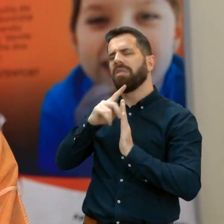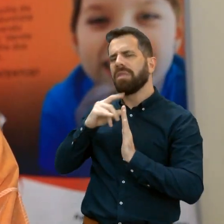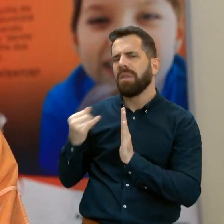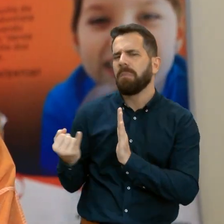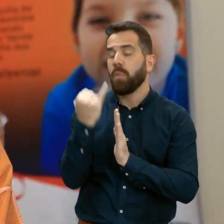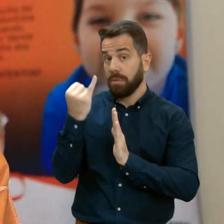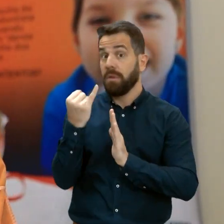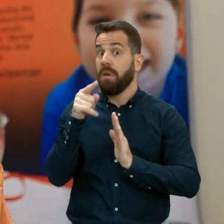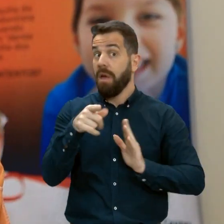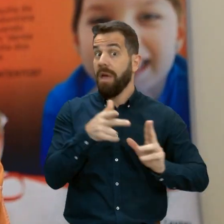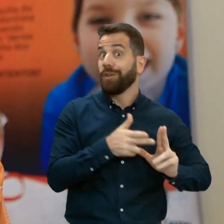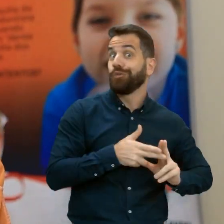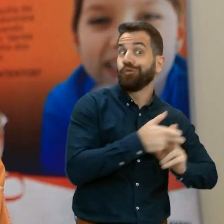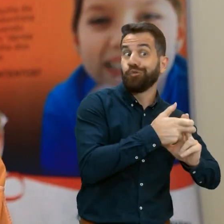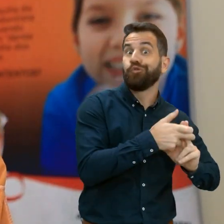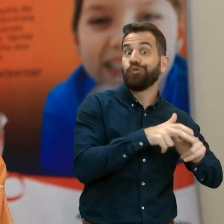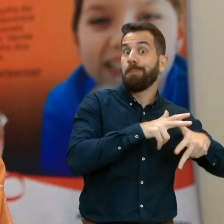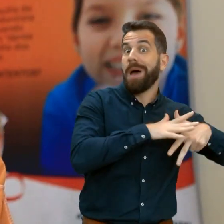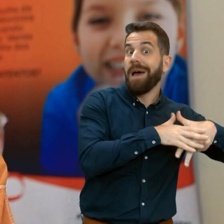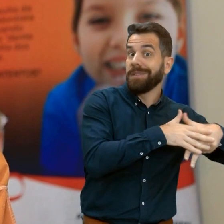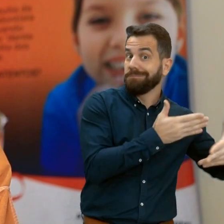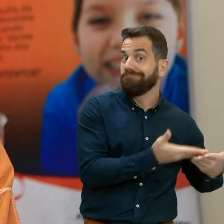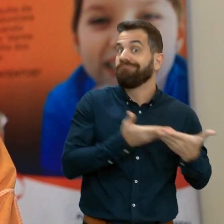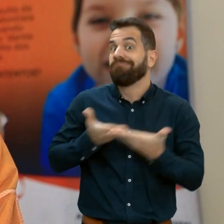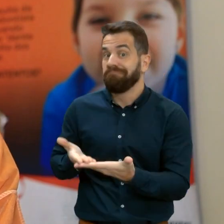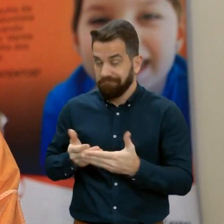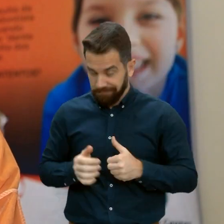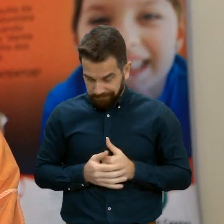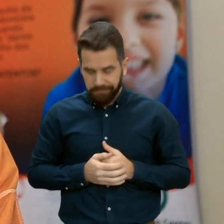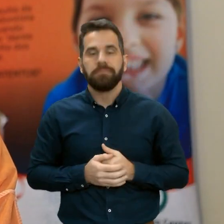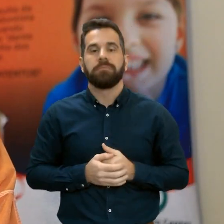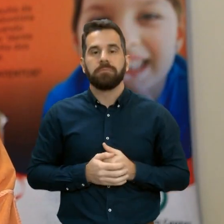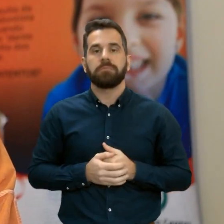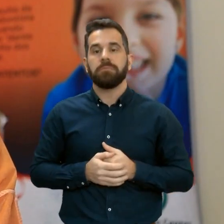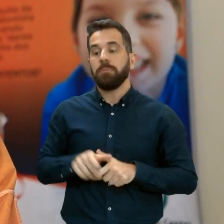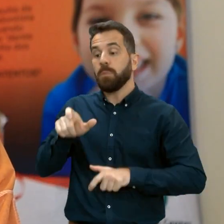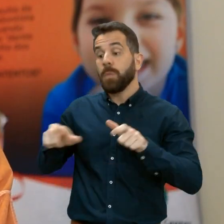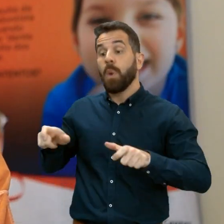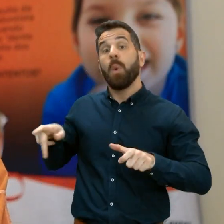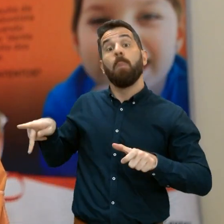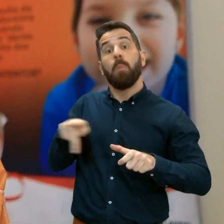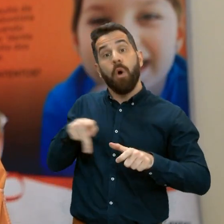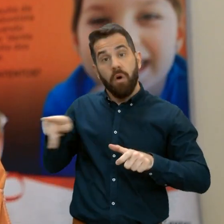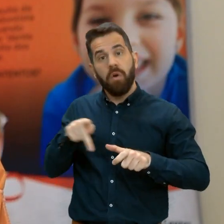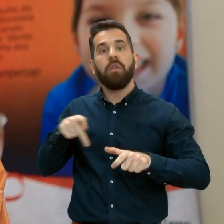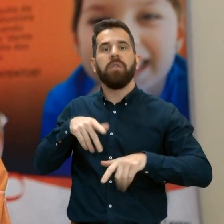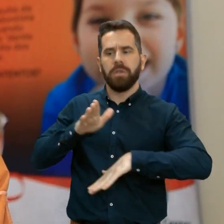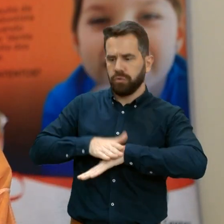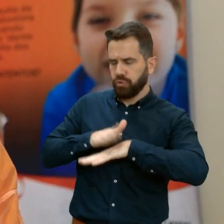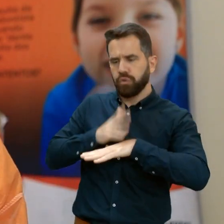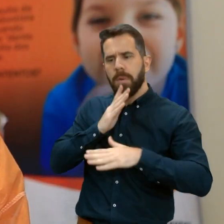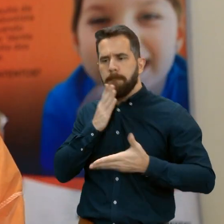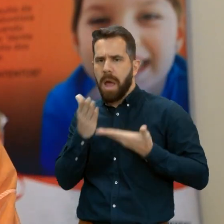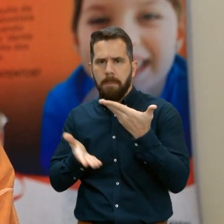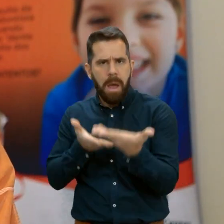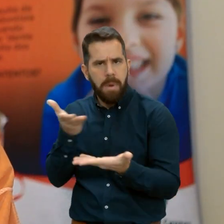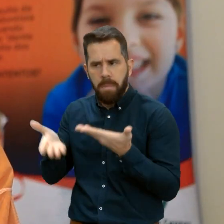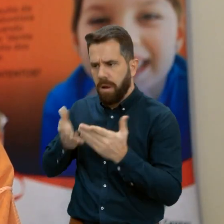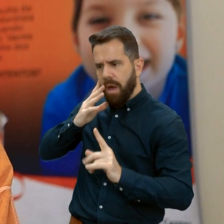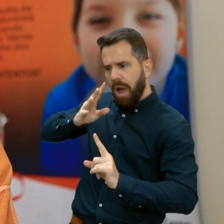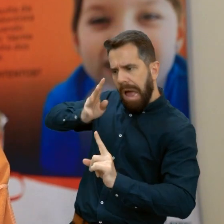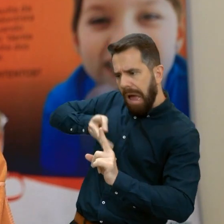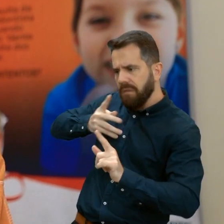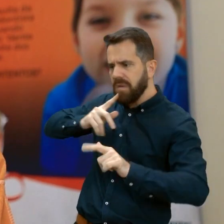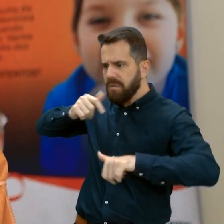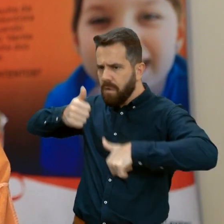encaminhados pelo SUS. Então, é atendido pela equipe de professores e os alunos da graduação, eles conhecem como que é a